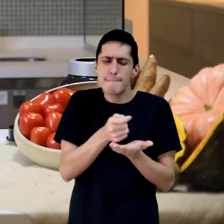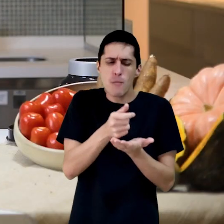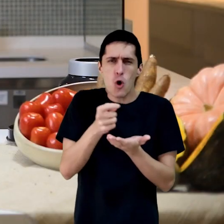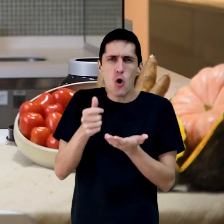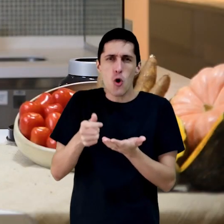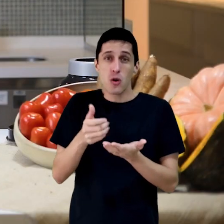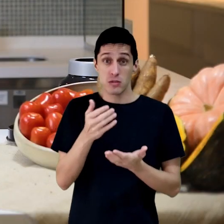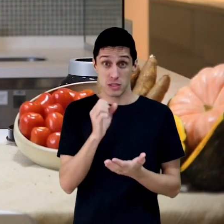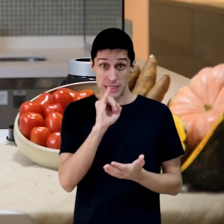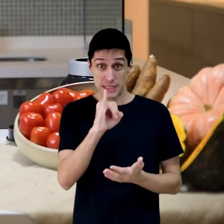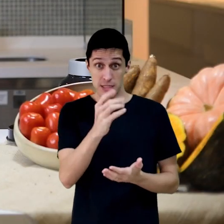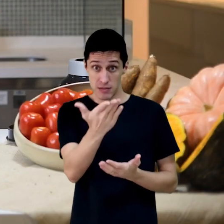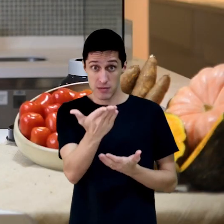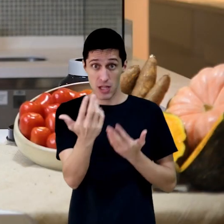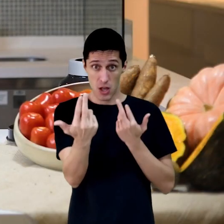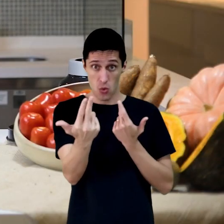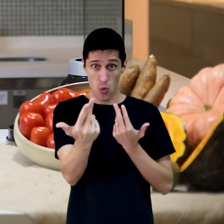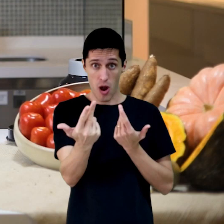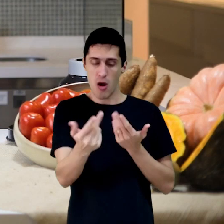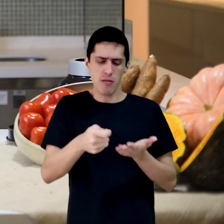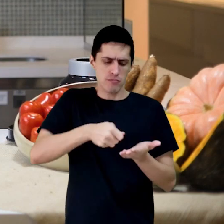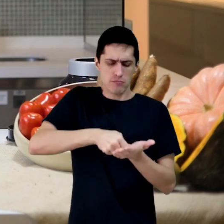vocês.